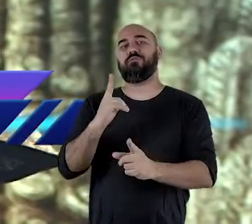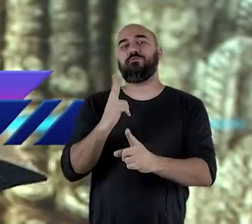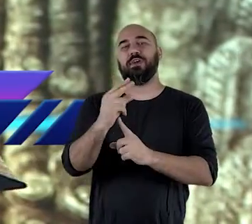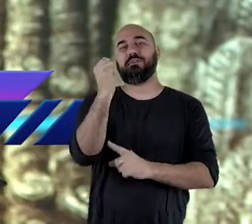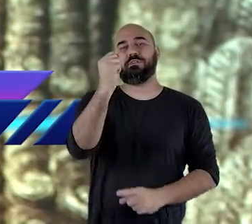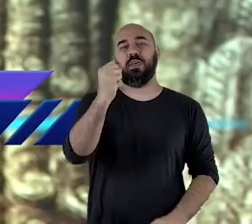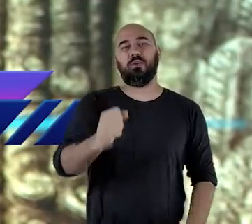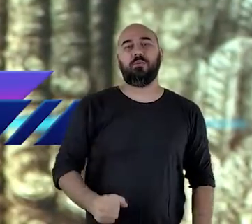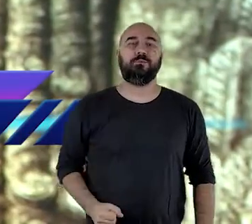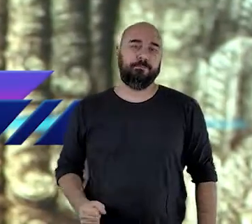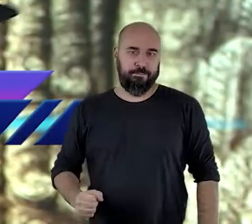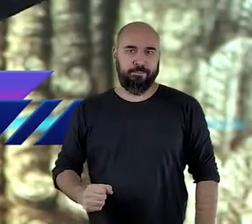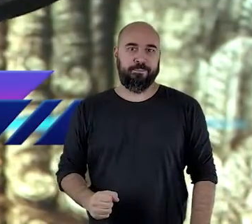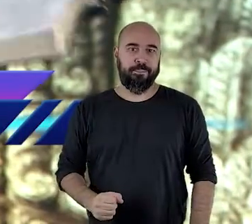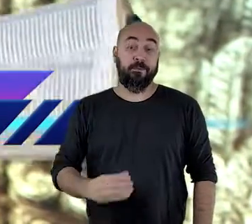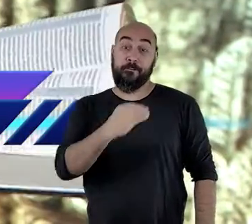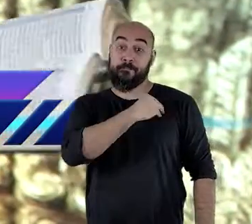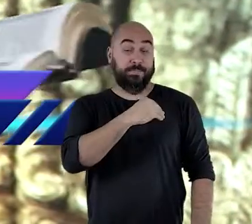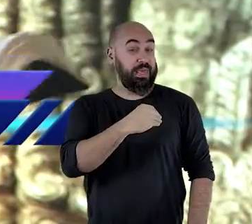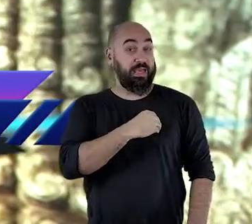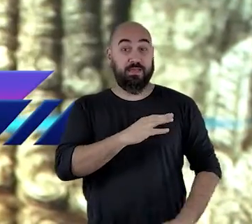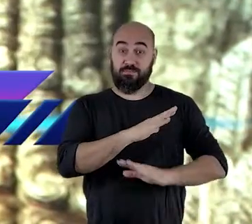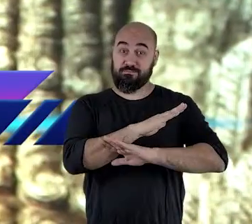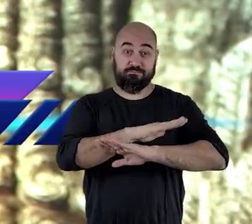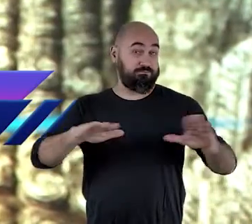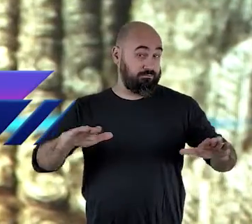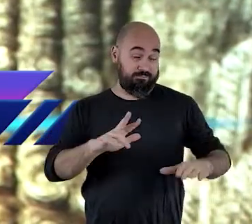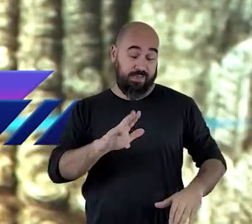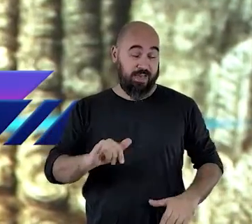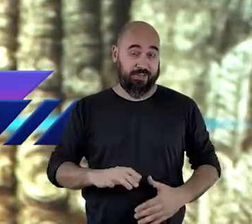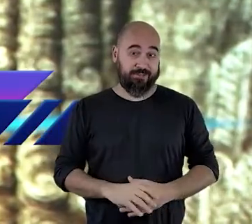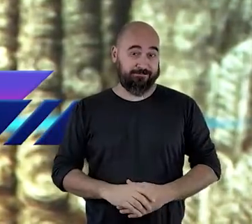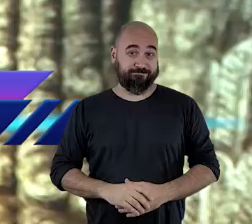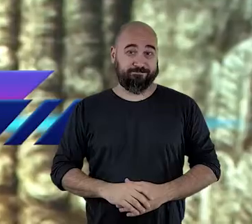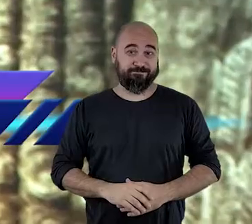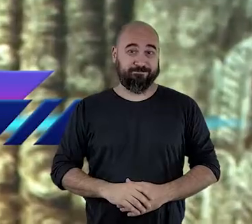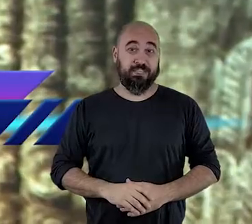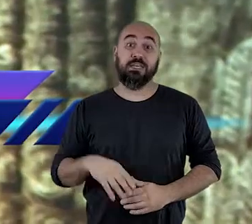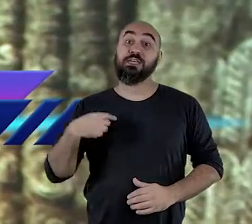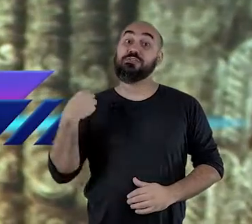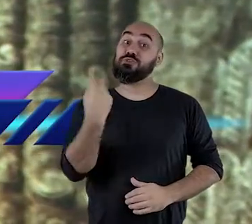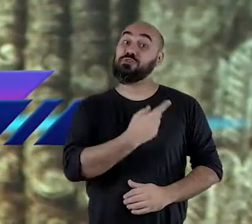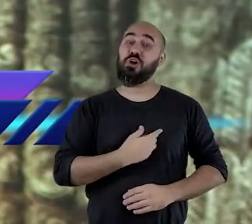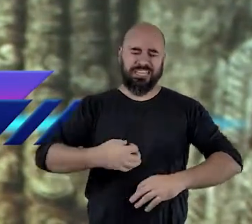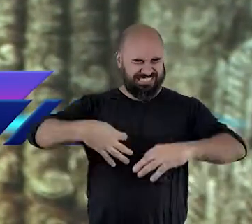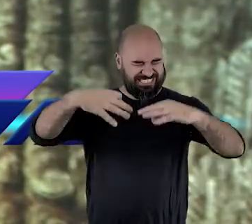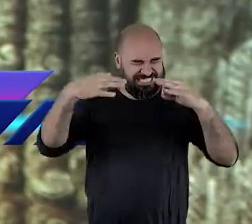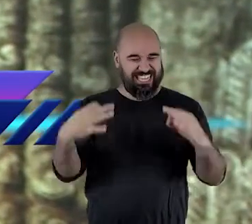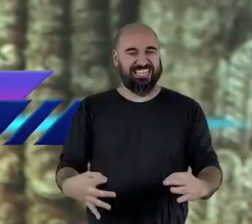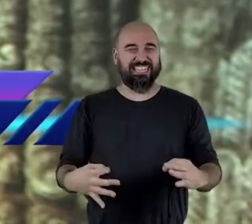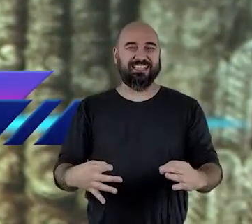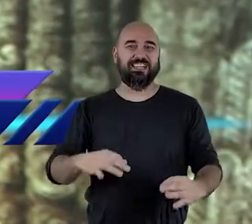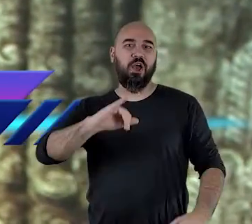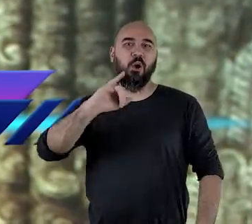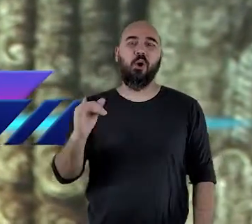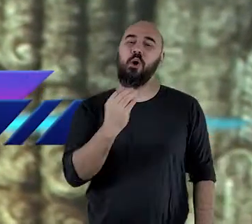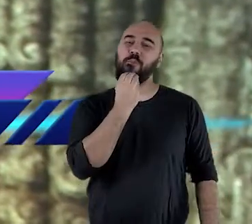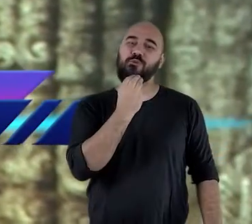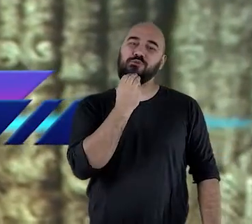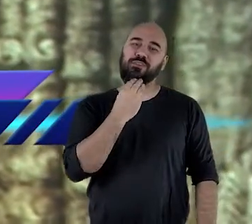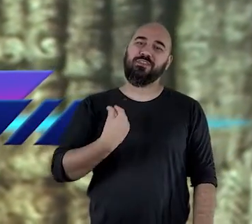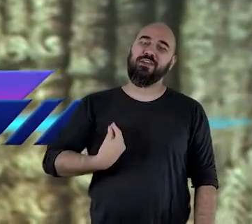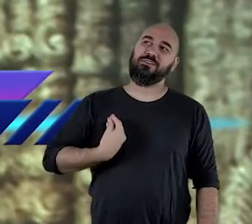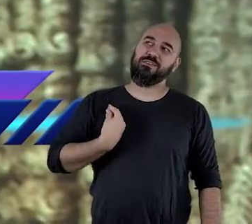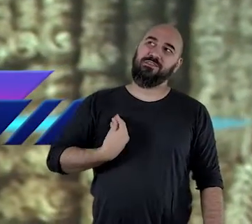o pecado deixará de existir e nós teremos uma outra oportunidade de